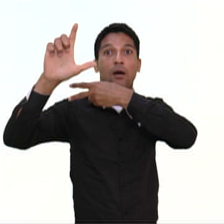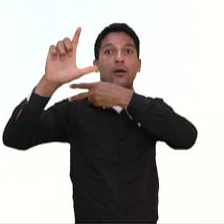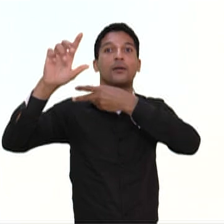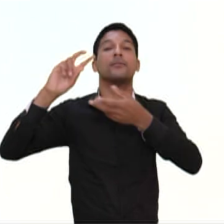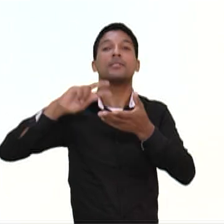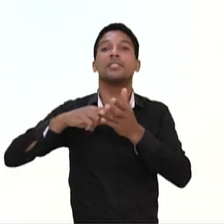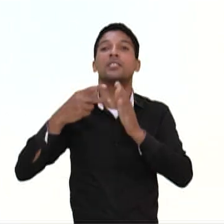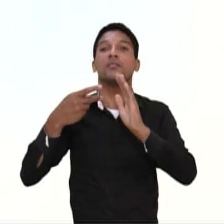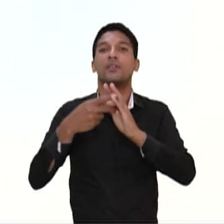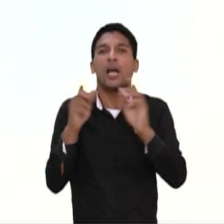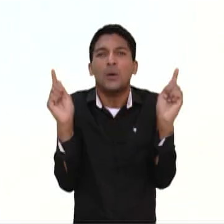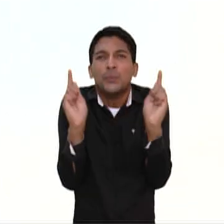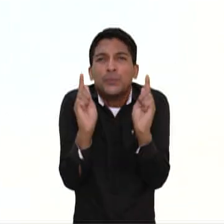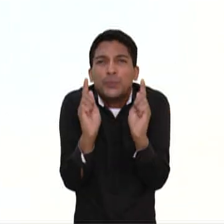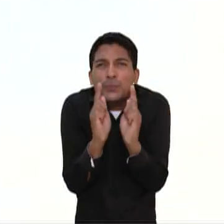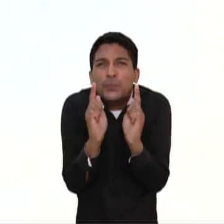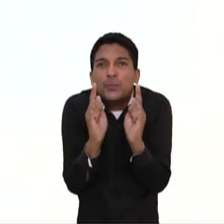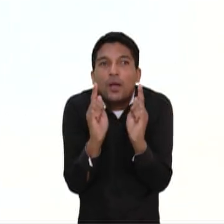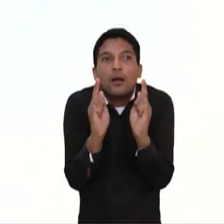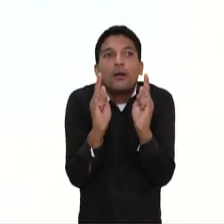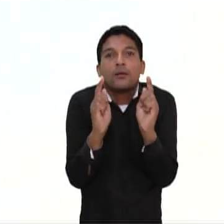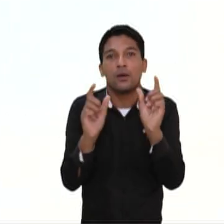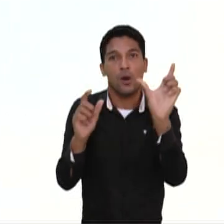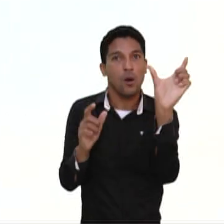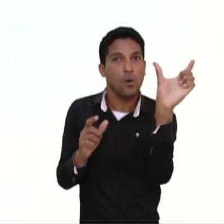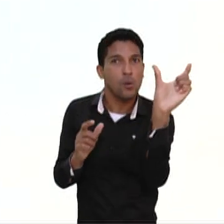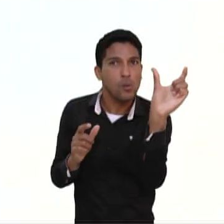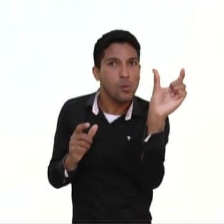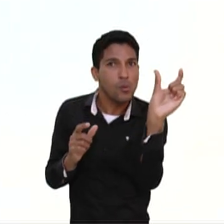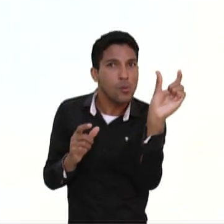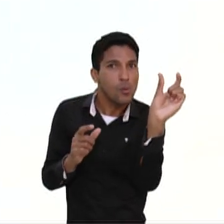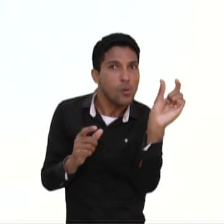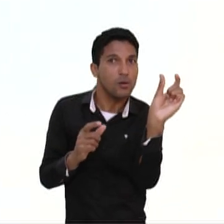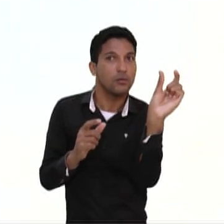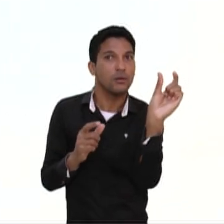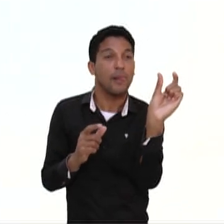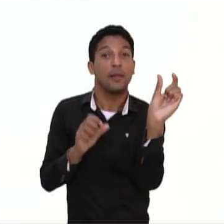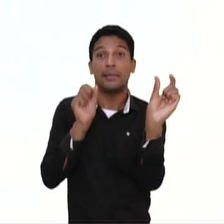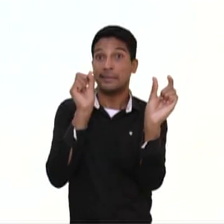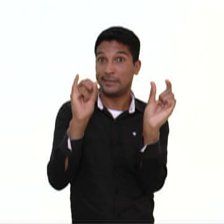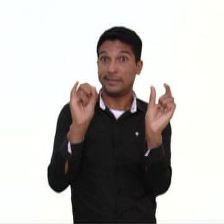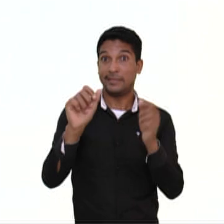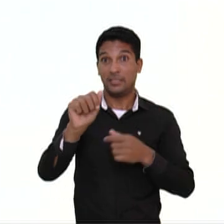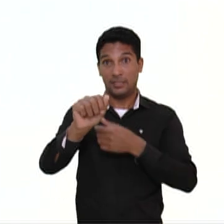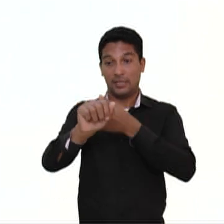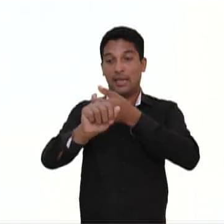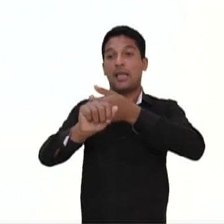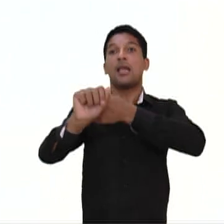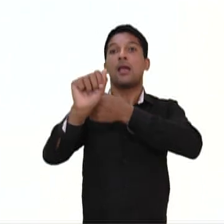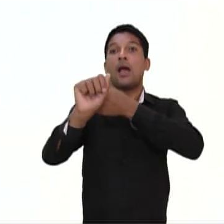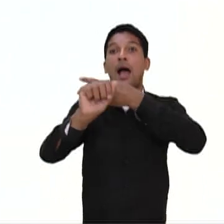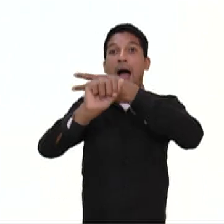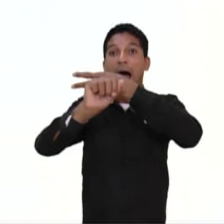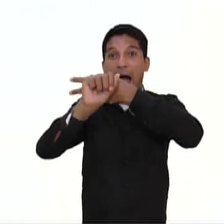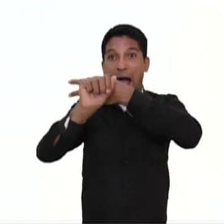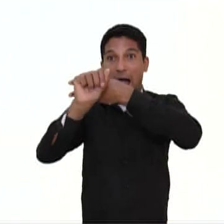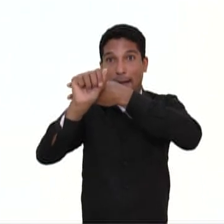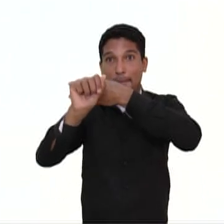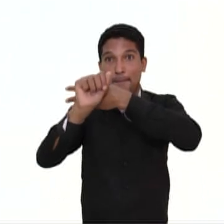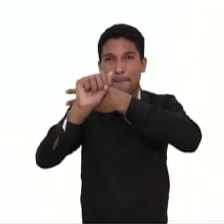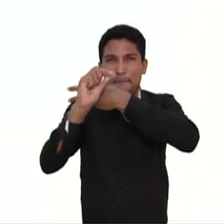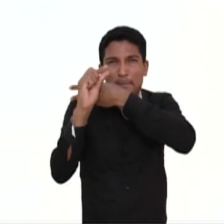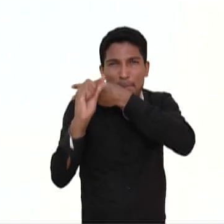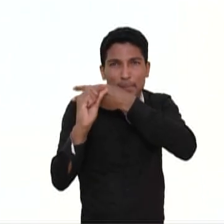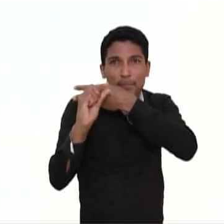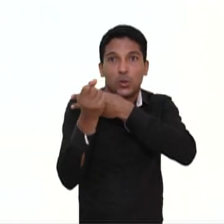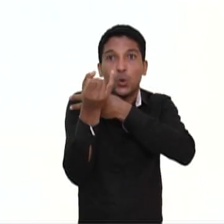em valor absoluto, seria a questão do módulo, né? Independente se é negativo ou positivo, mas aí ela seria voltada para baixo ou para